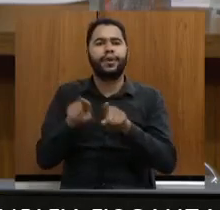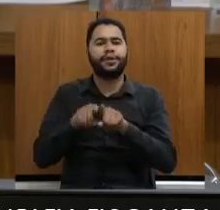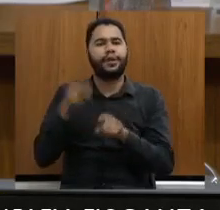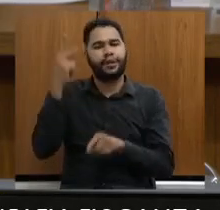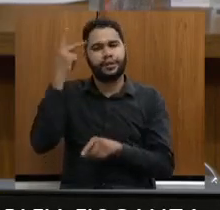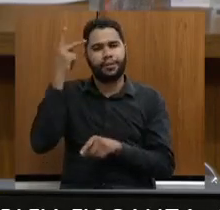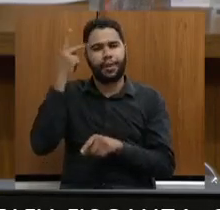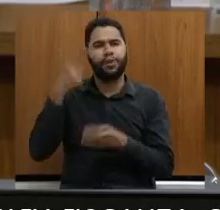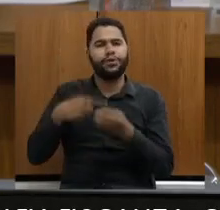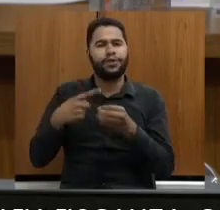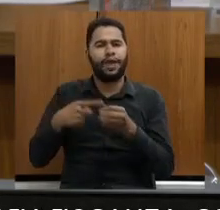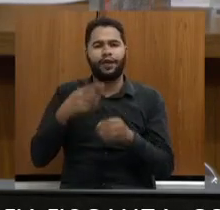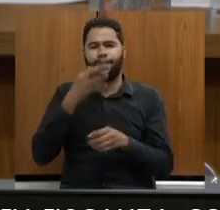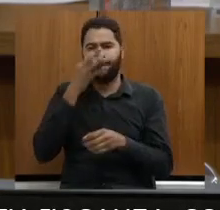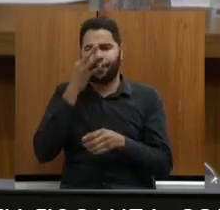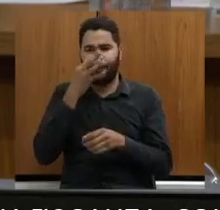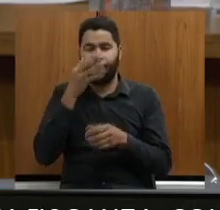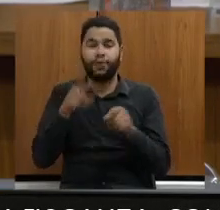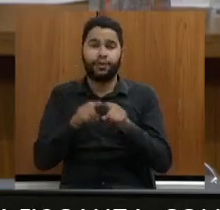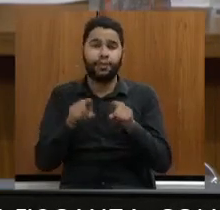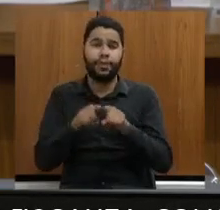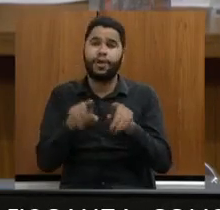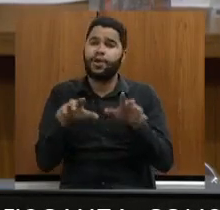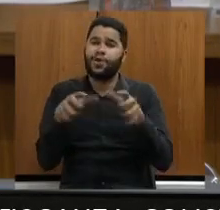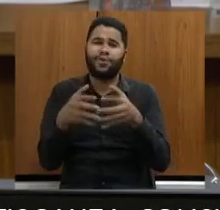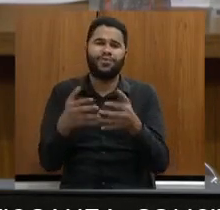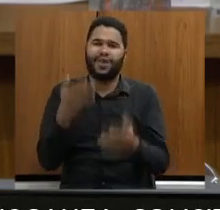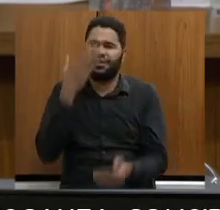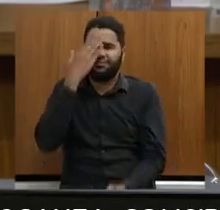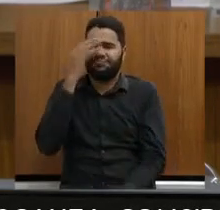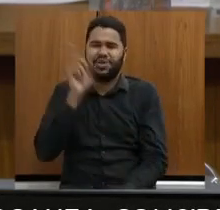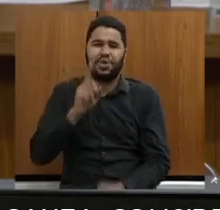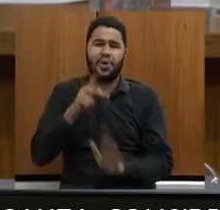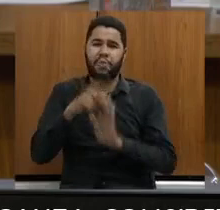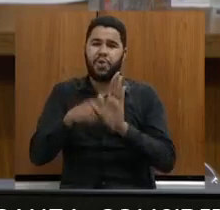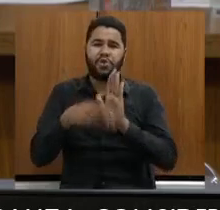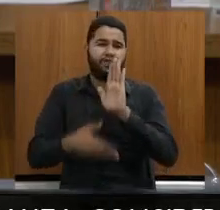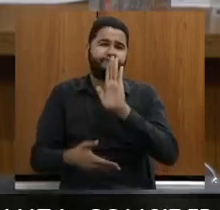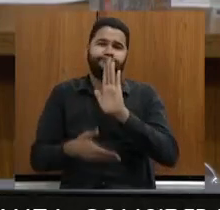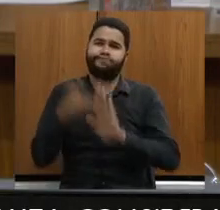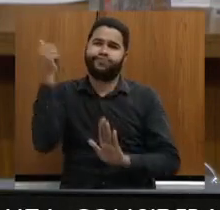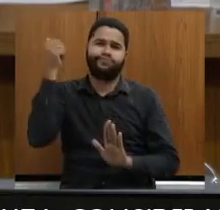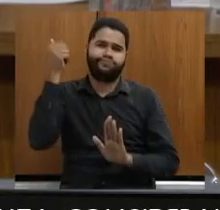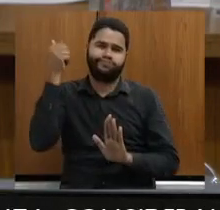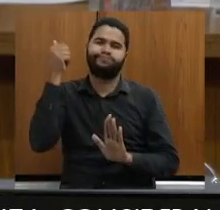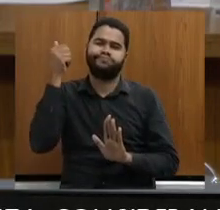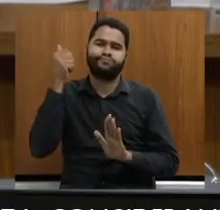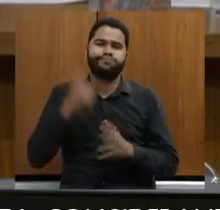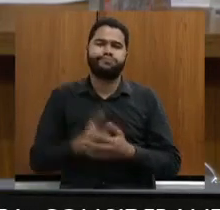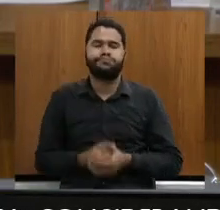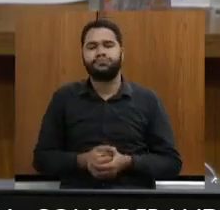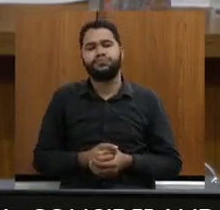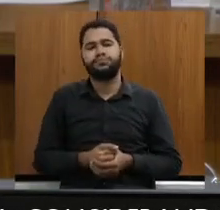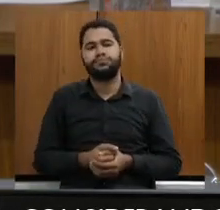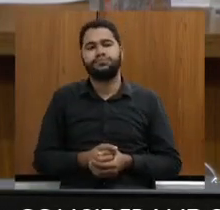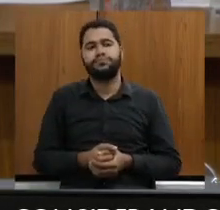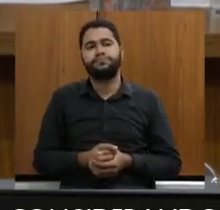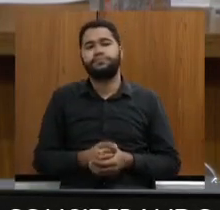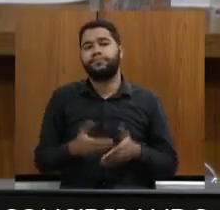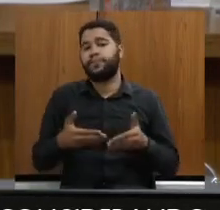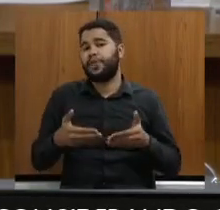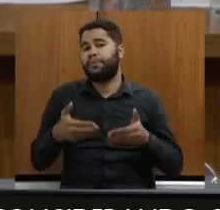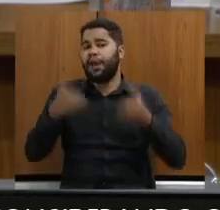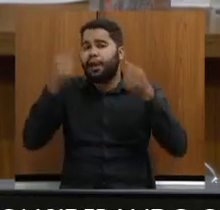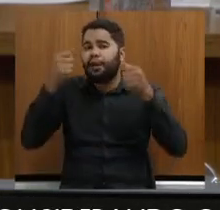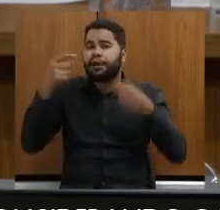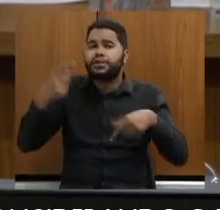estado de Minas Gerais mas infelizmente comunidade não entendeu E esse projeto Foi retirada dos projetos de entrega rápida para ser melhor